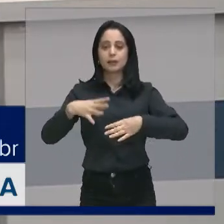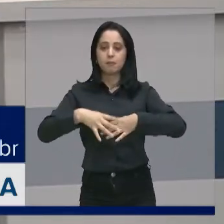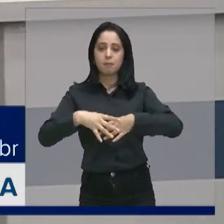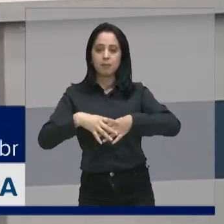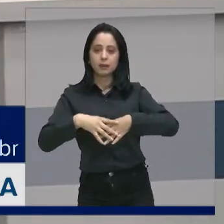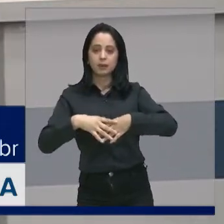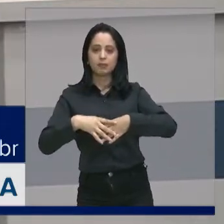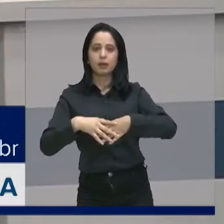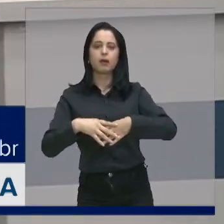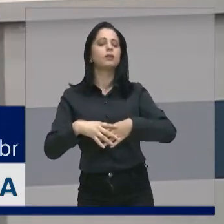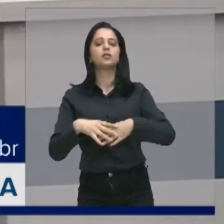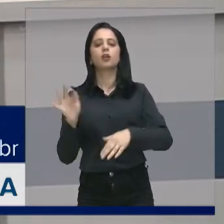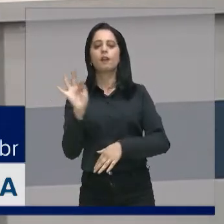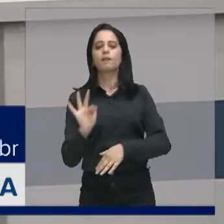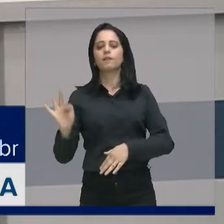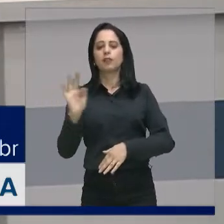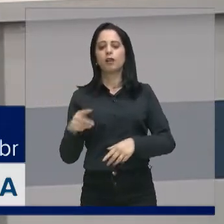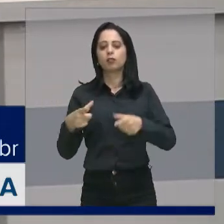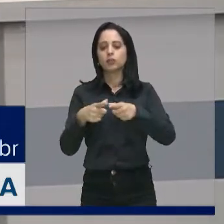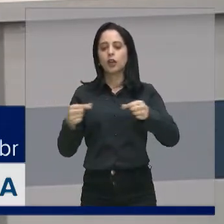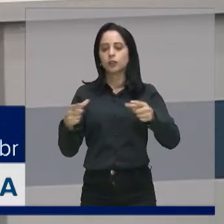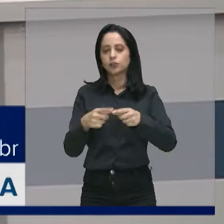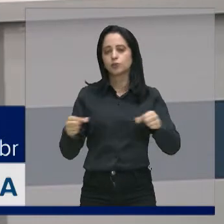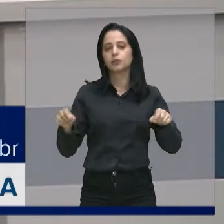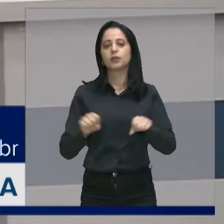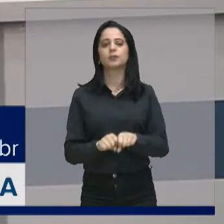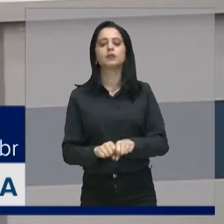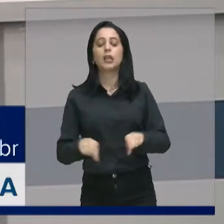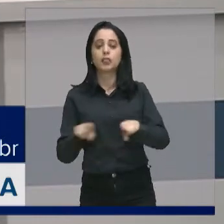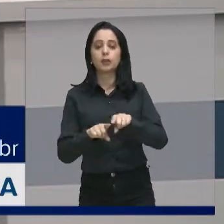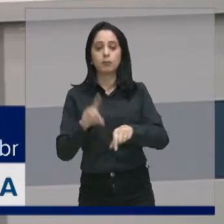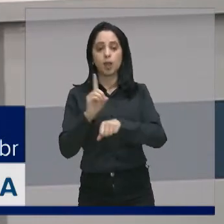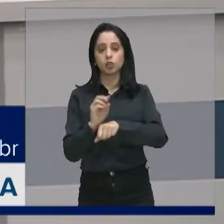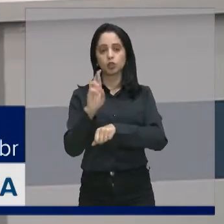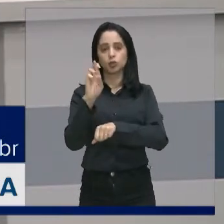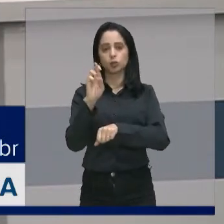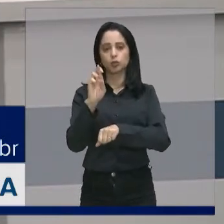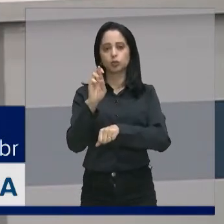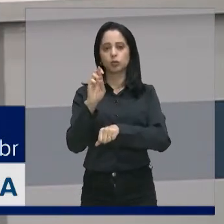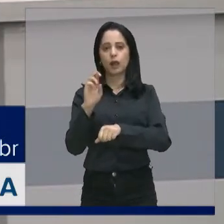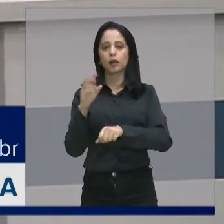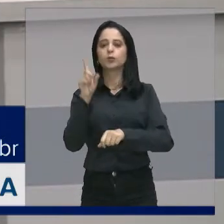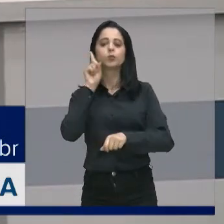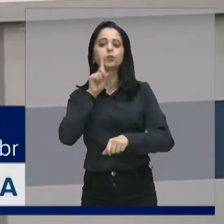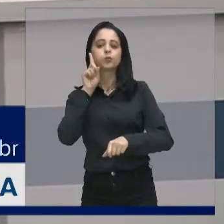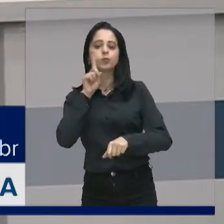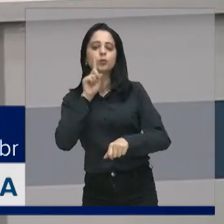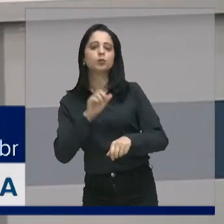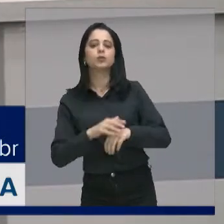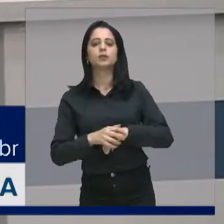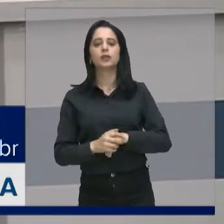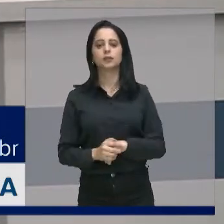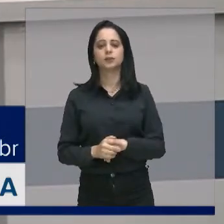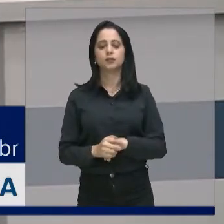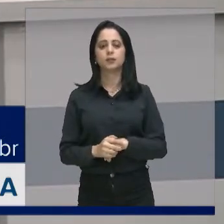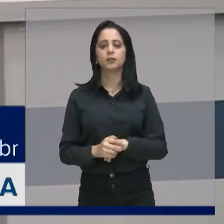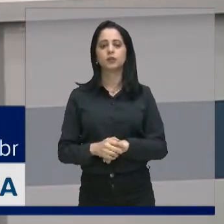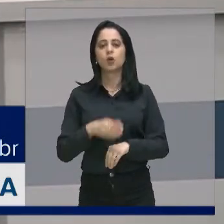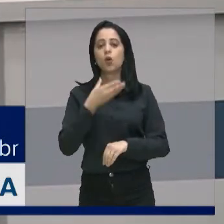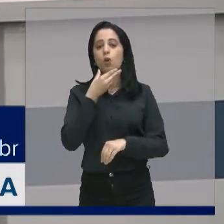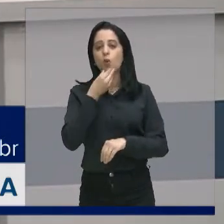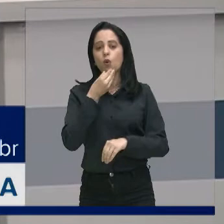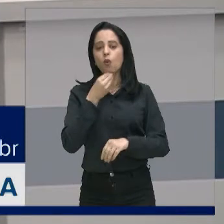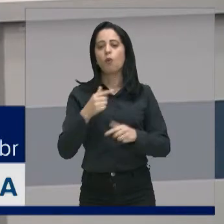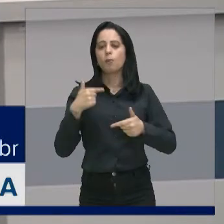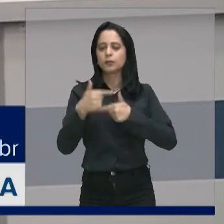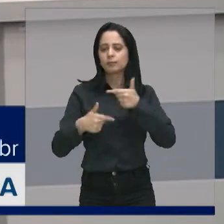e doutorado na mesma área na Universidade de Chicago. Foi livre docente pela Universidade de São Paulo, onde atuou